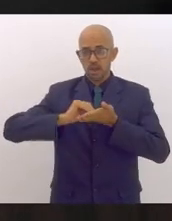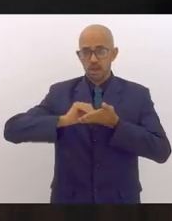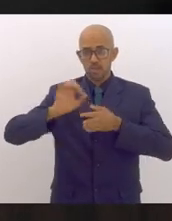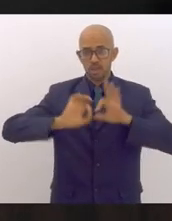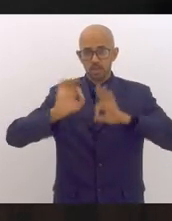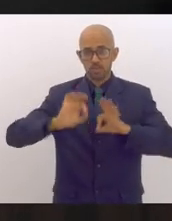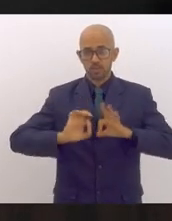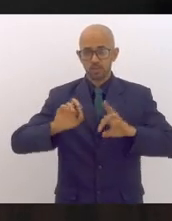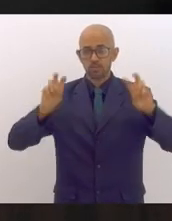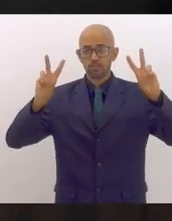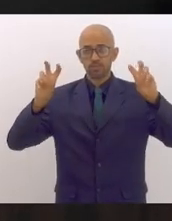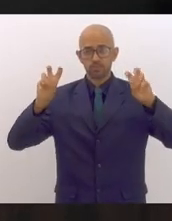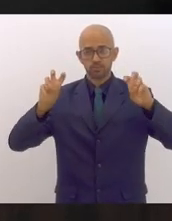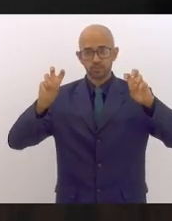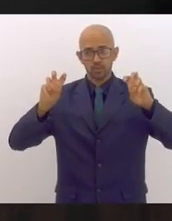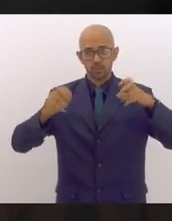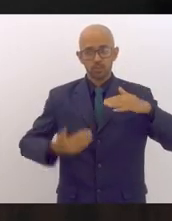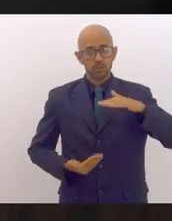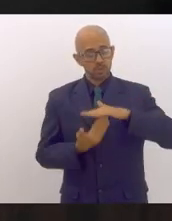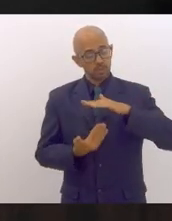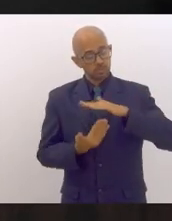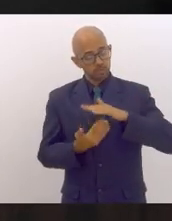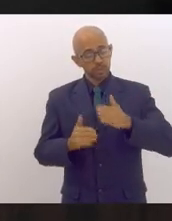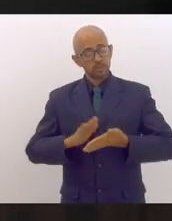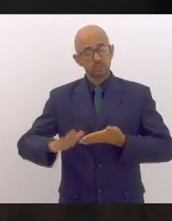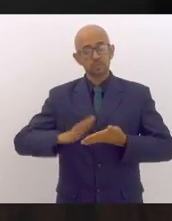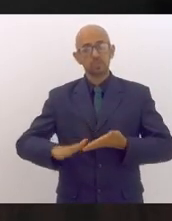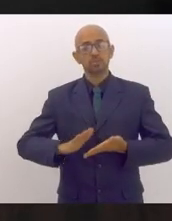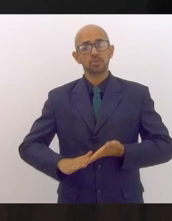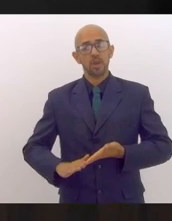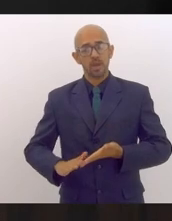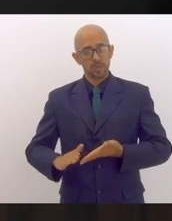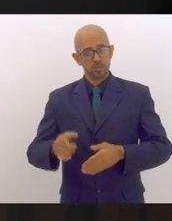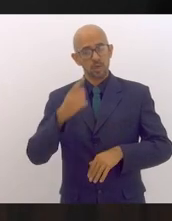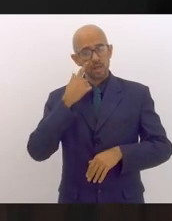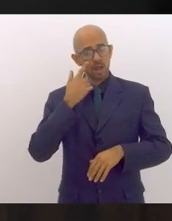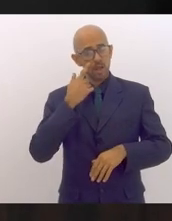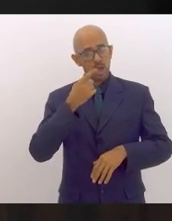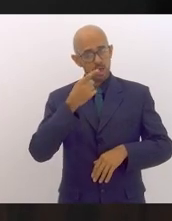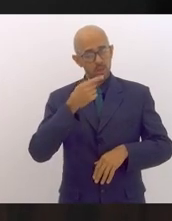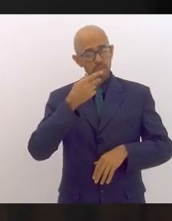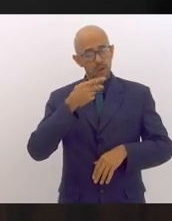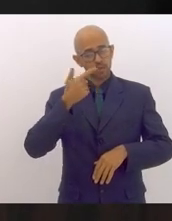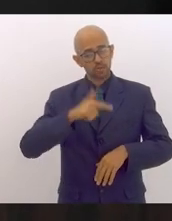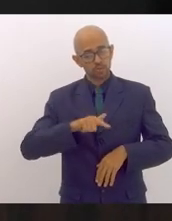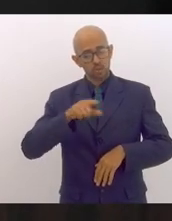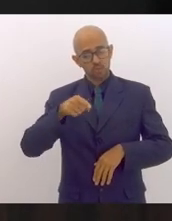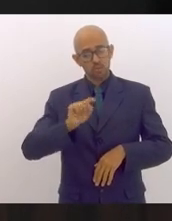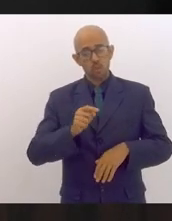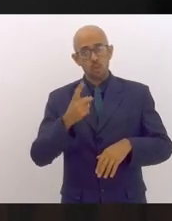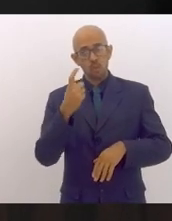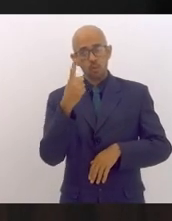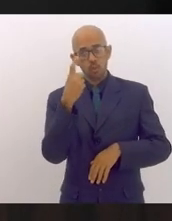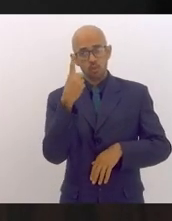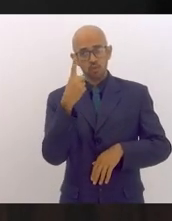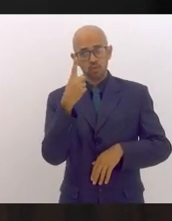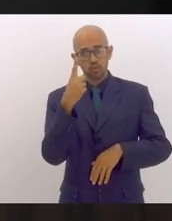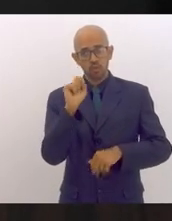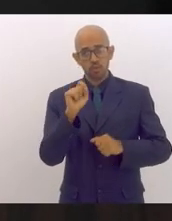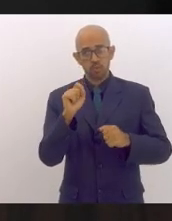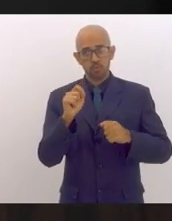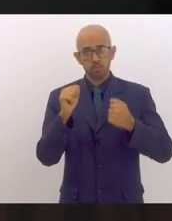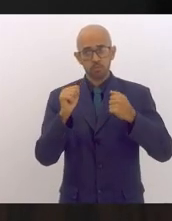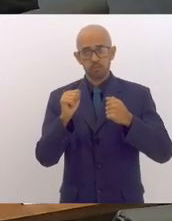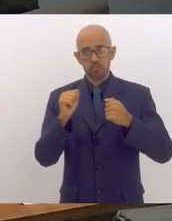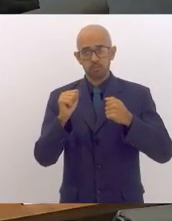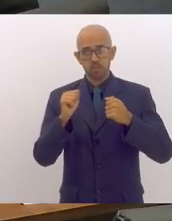relação a teto dos poderes, hein? Volto a reafirmar. O único poder que vai ficar dentro é a